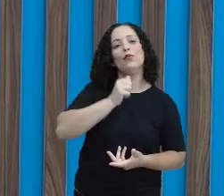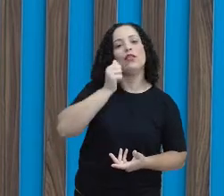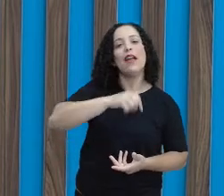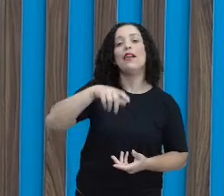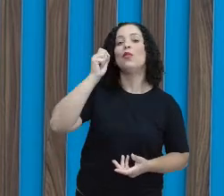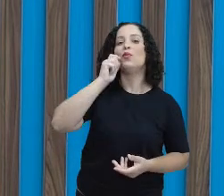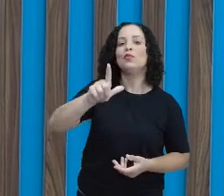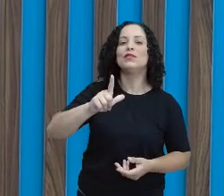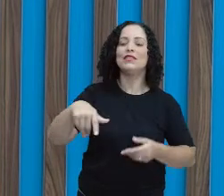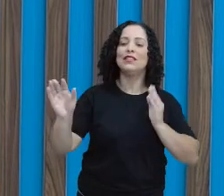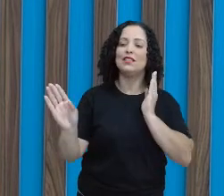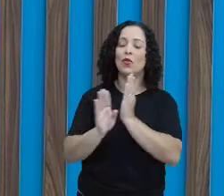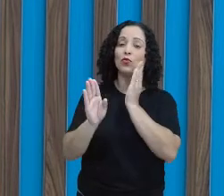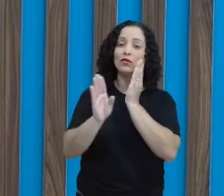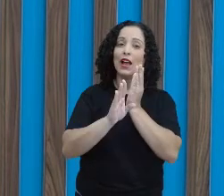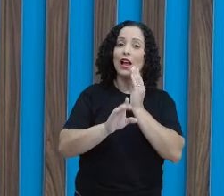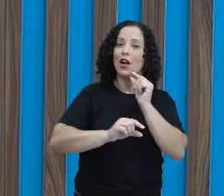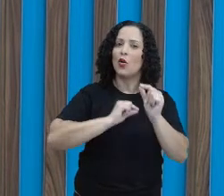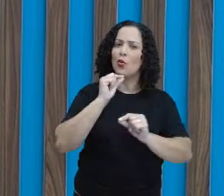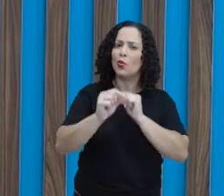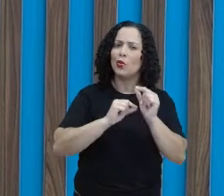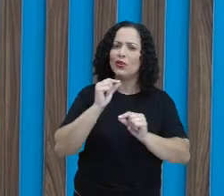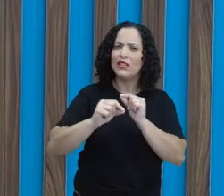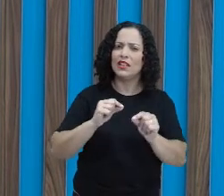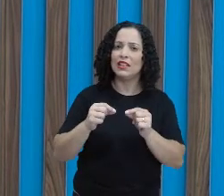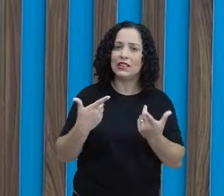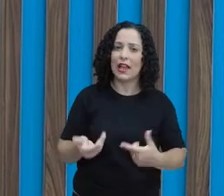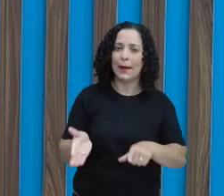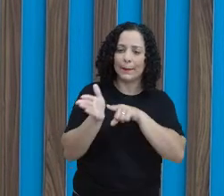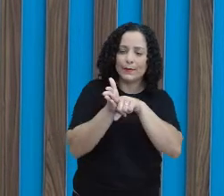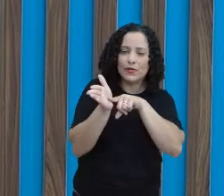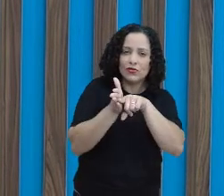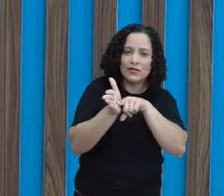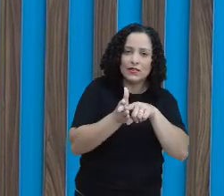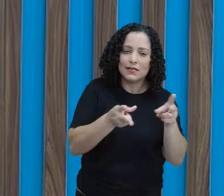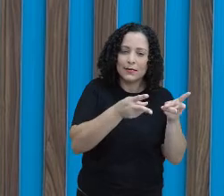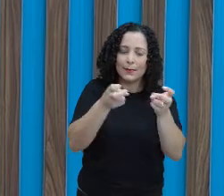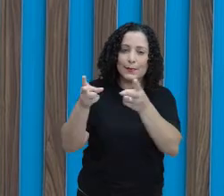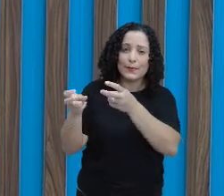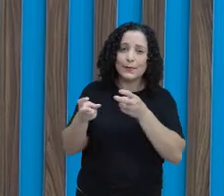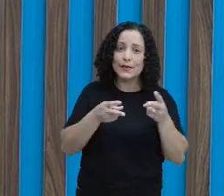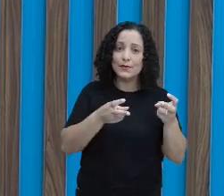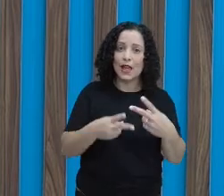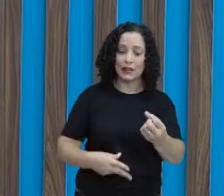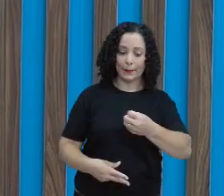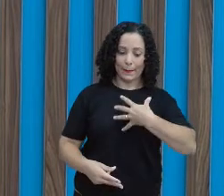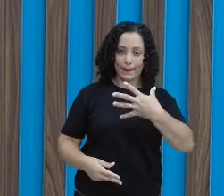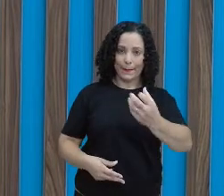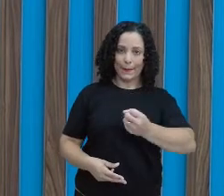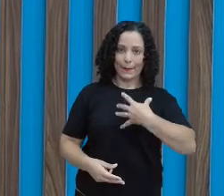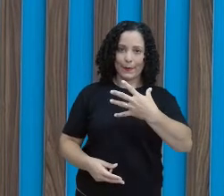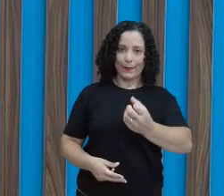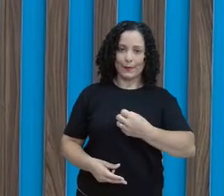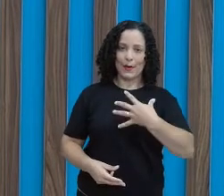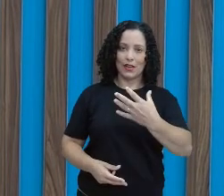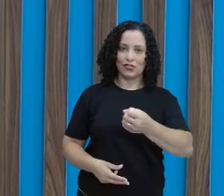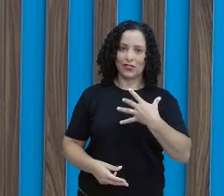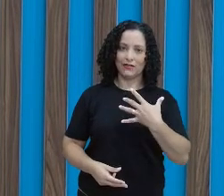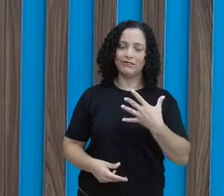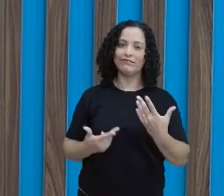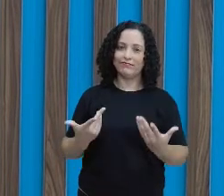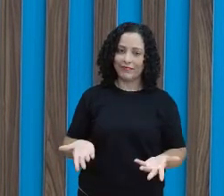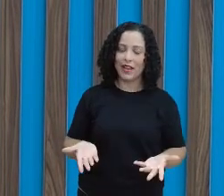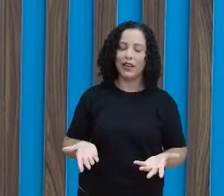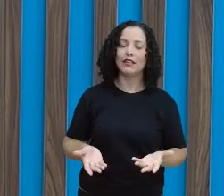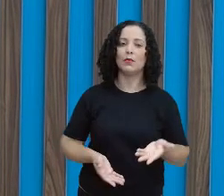tratamento aí, desculpa, não tratamento, mas diagnóstico de males em relação à radiografia móvel.